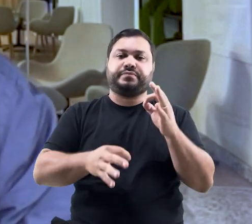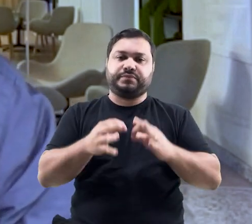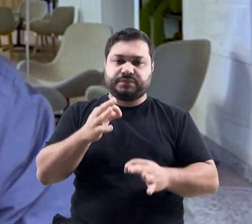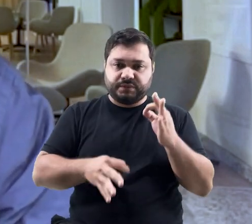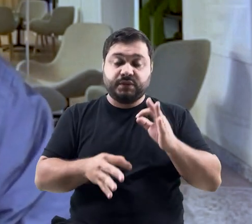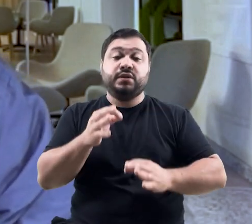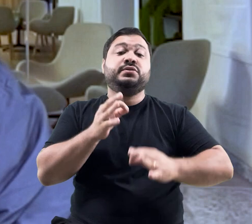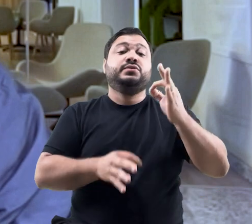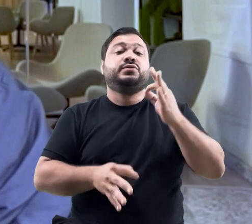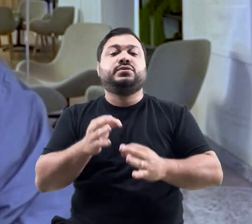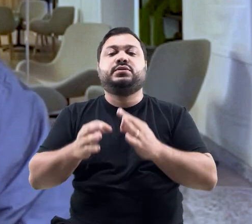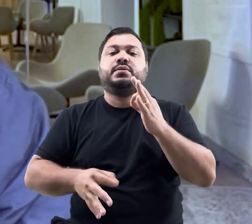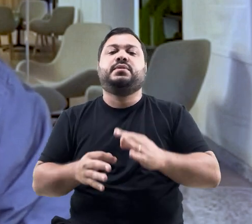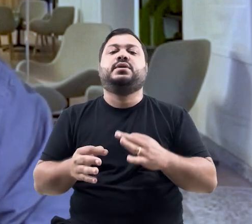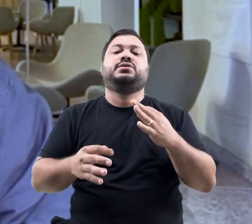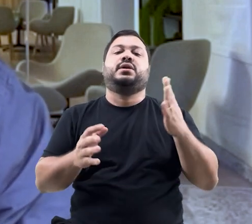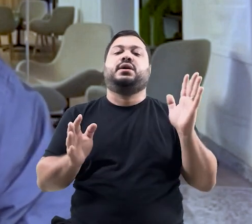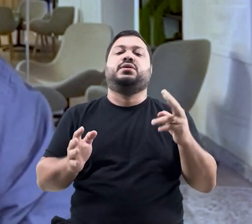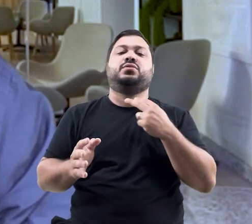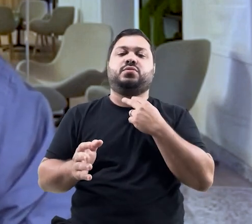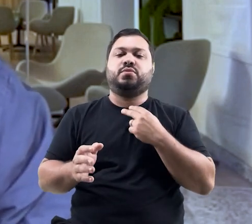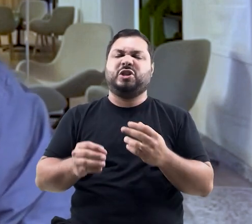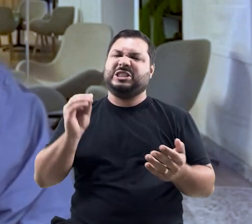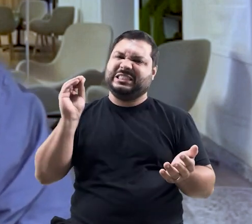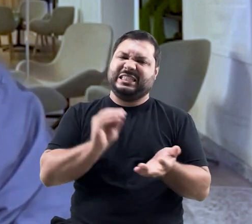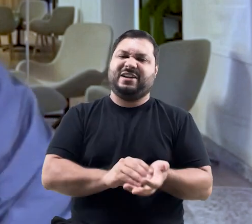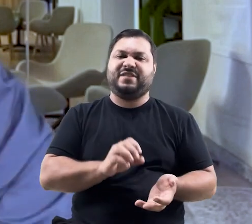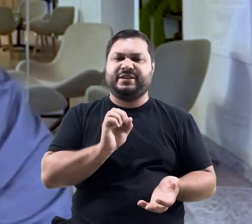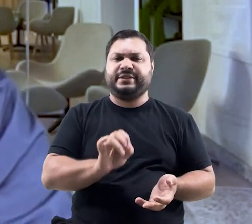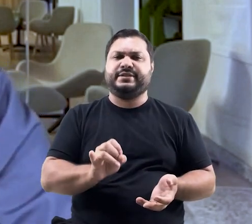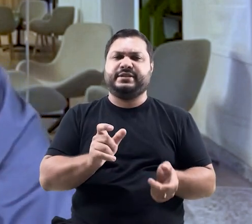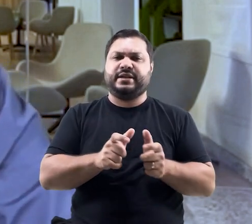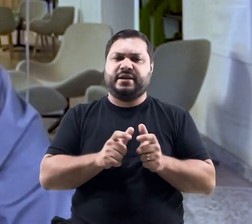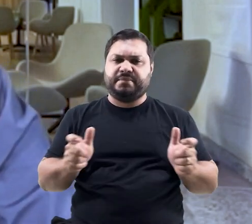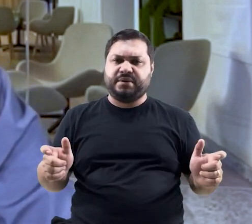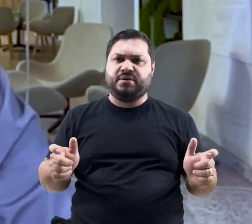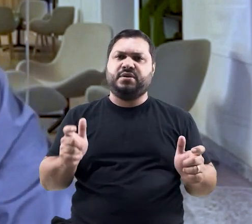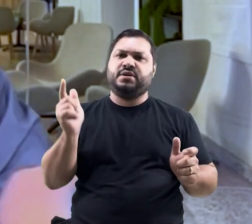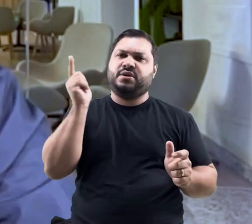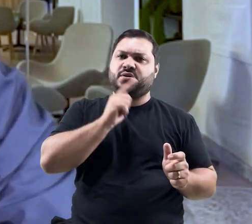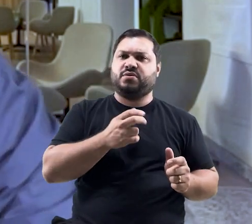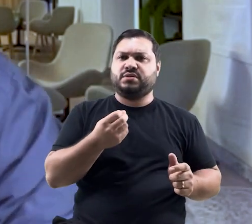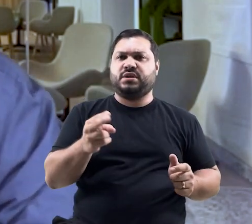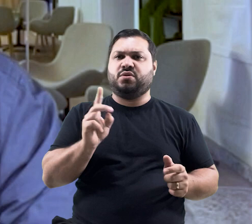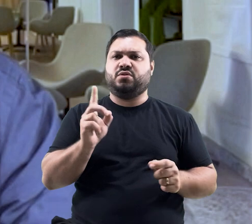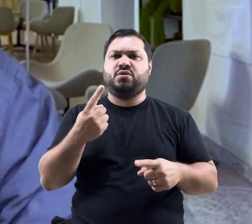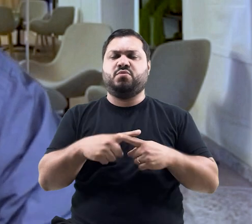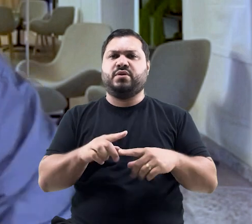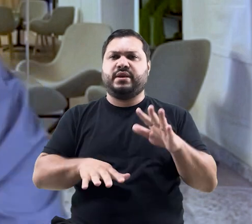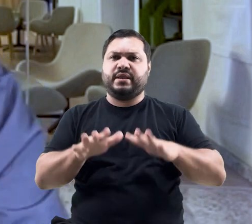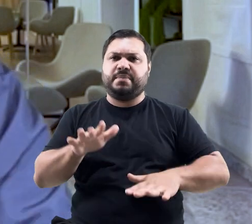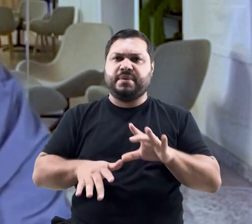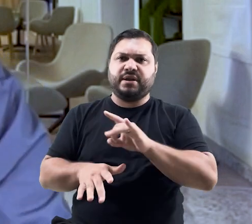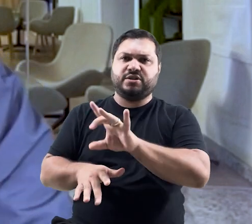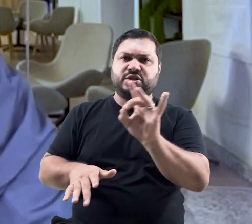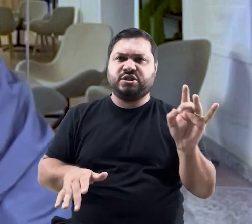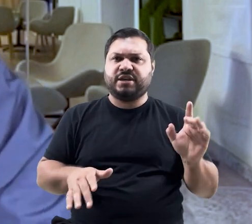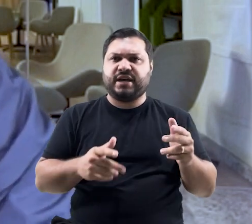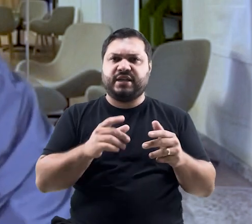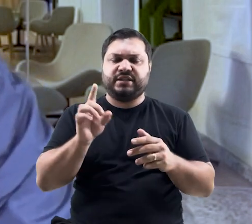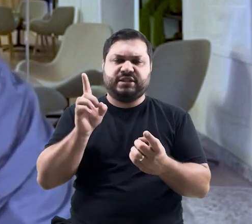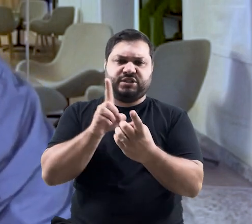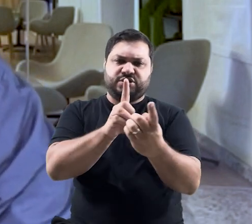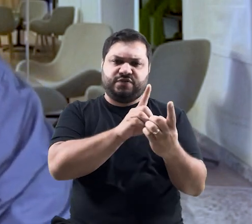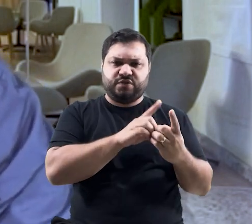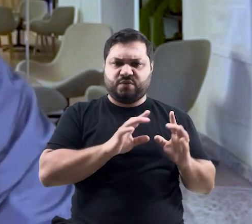que se busque judicialmente. Judicialmente, aí a gente já não pode cravar se a maioria consegue ou não, porque isso vai depender de cada